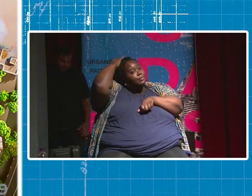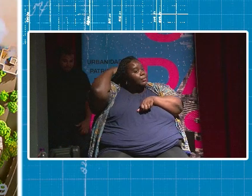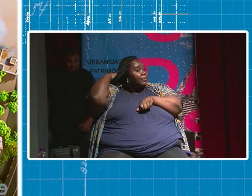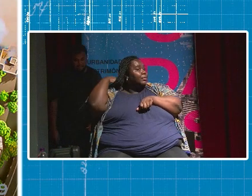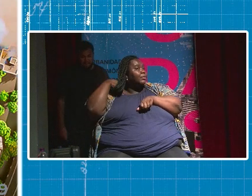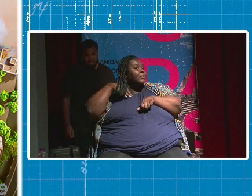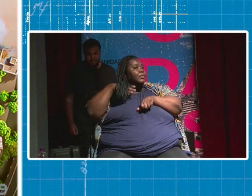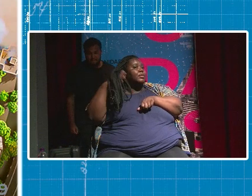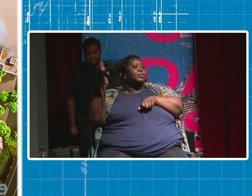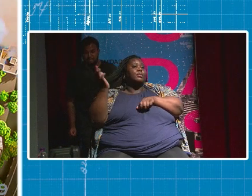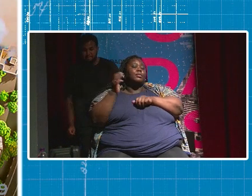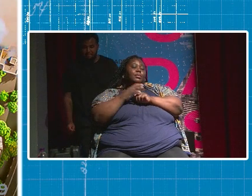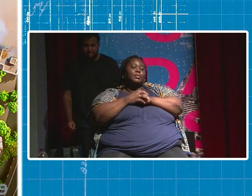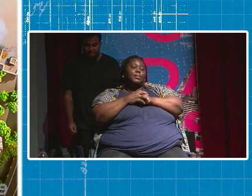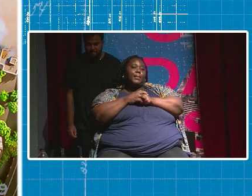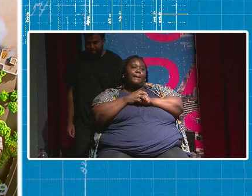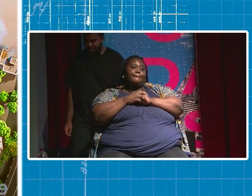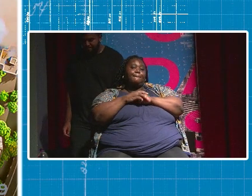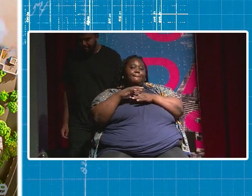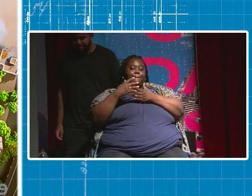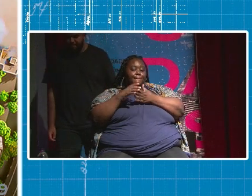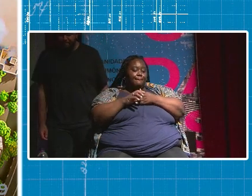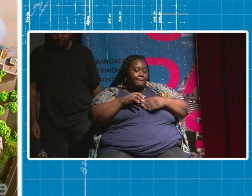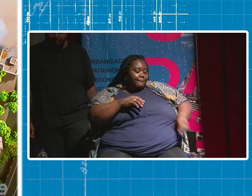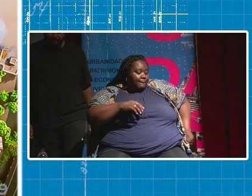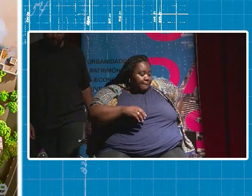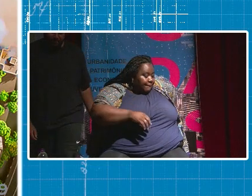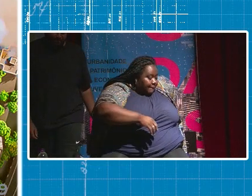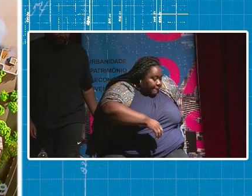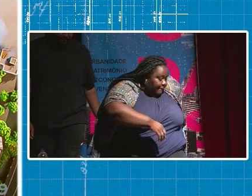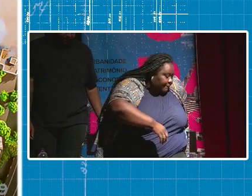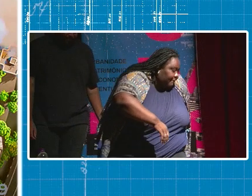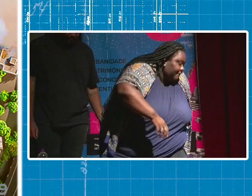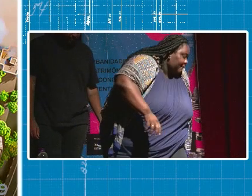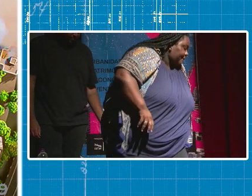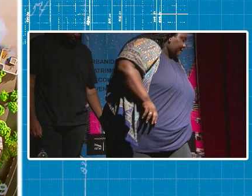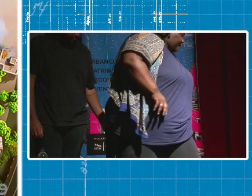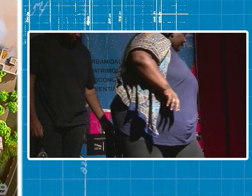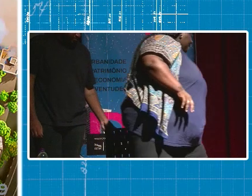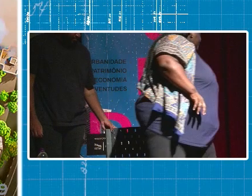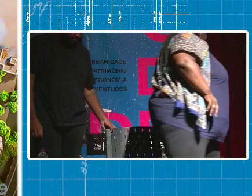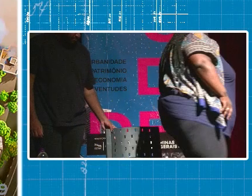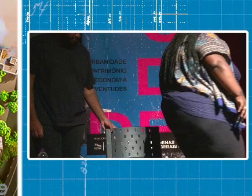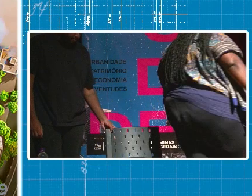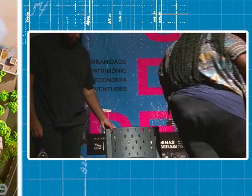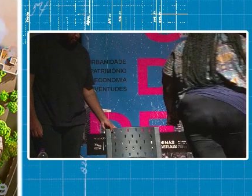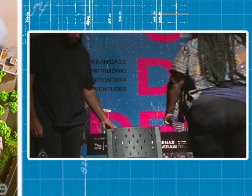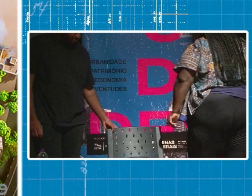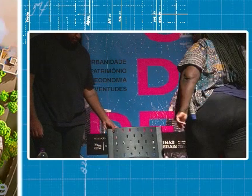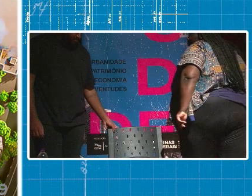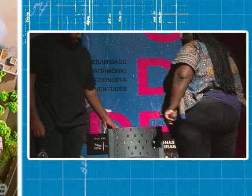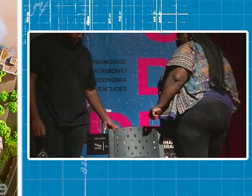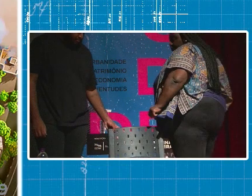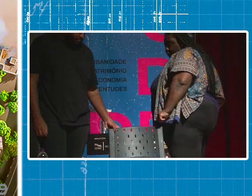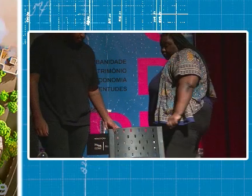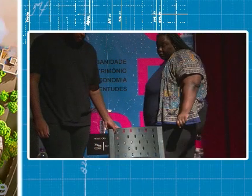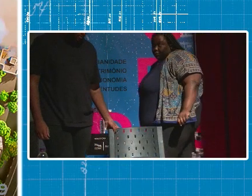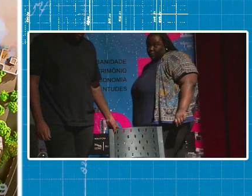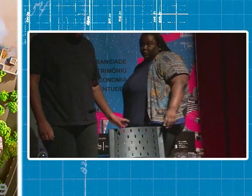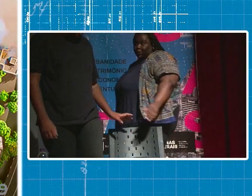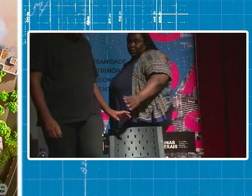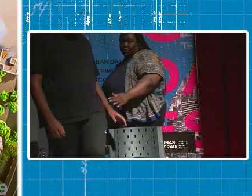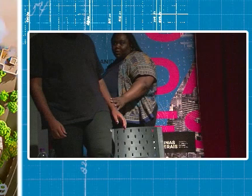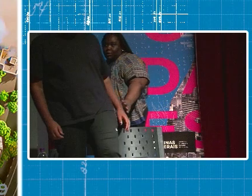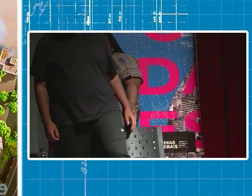as gerações. E isso é importante para a gente poder gerar valor, acima de tudo, legitimidade,